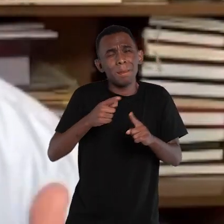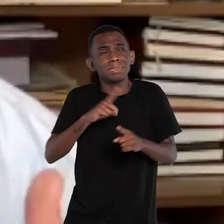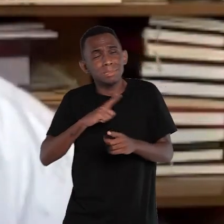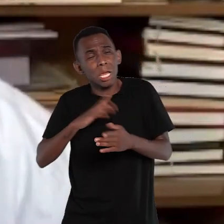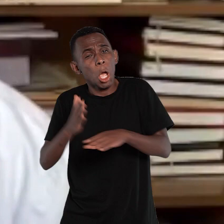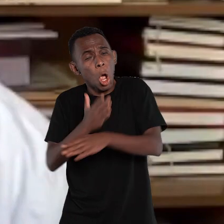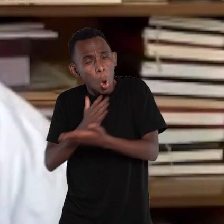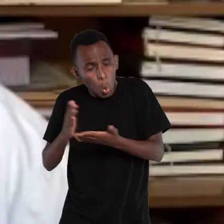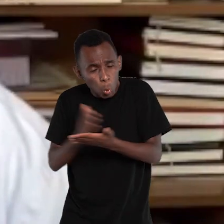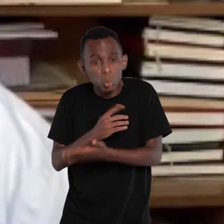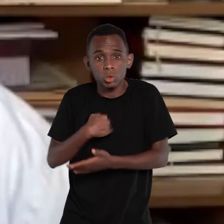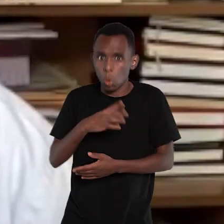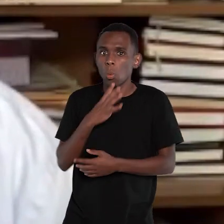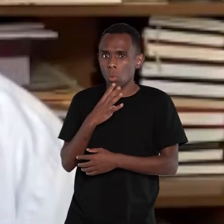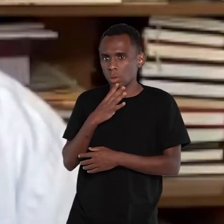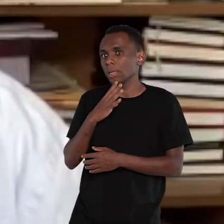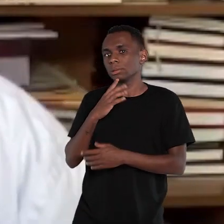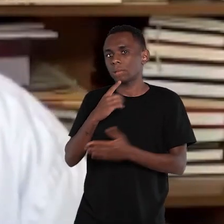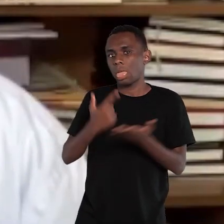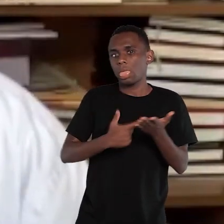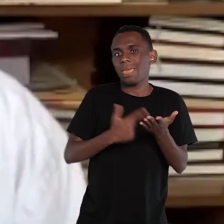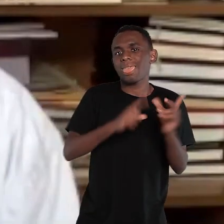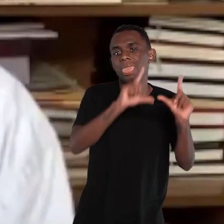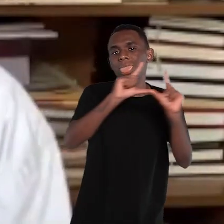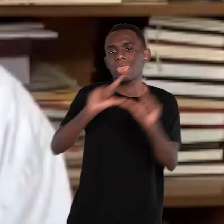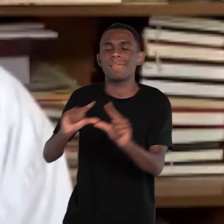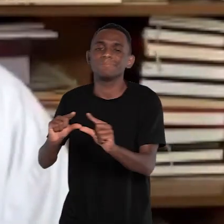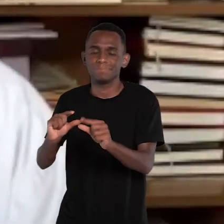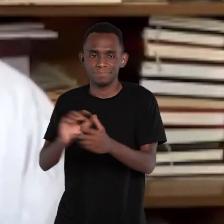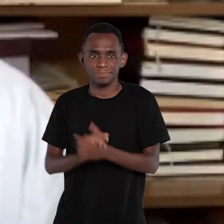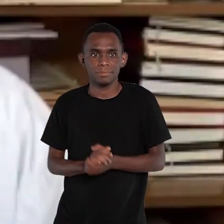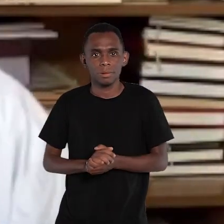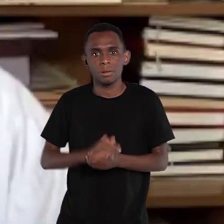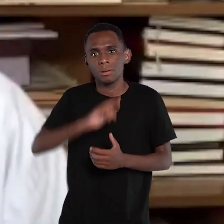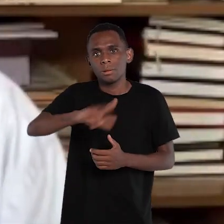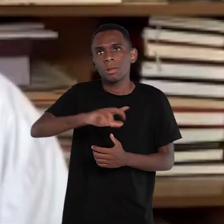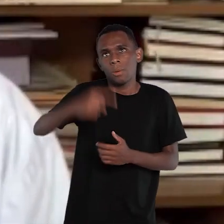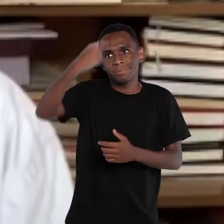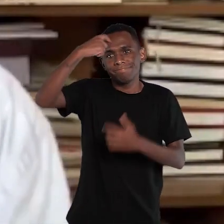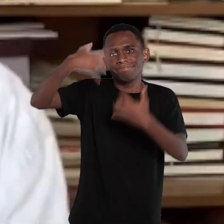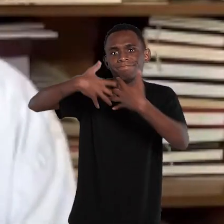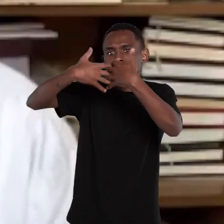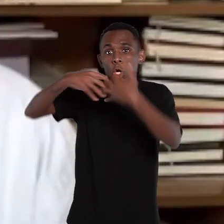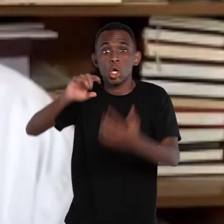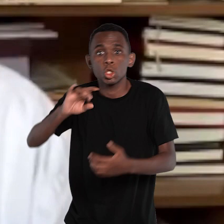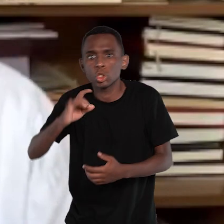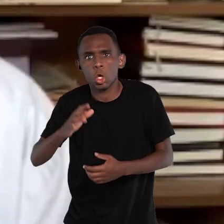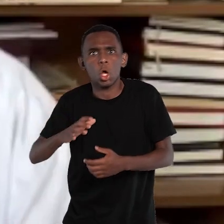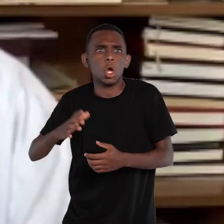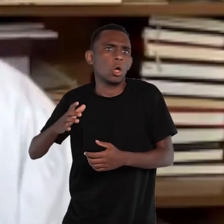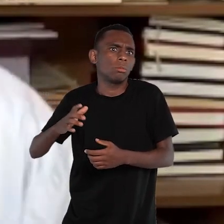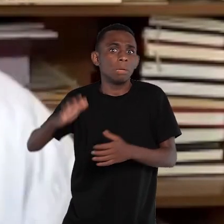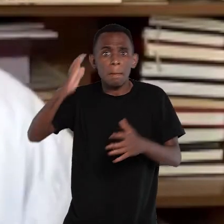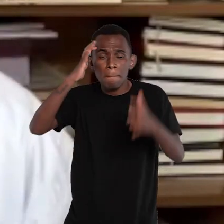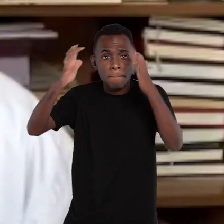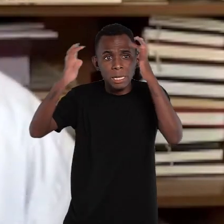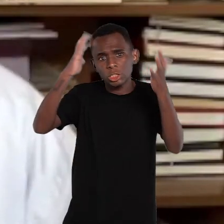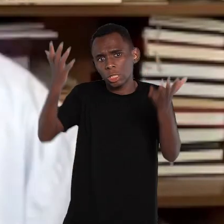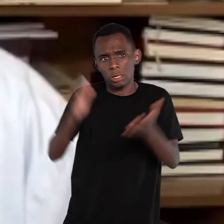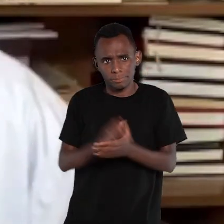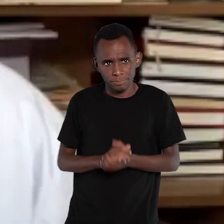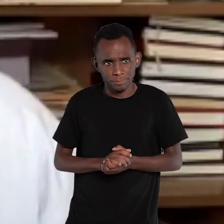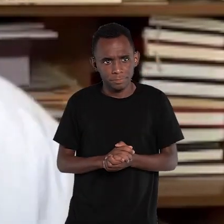filmes pouquíssimo literários. São muito mais no campo da não reflexão, da ação puramente. O